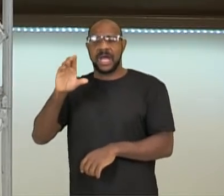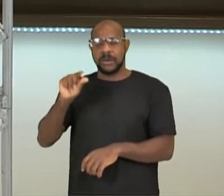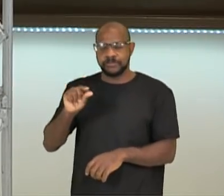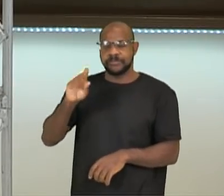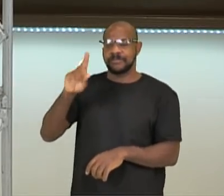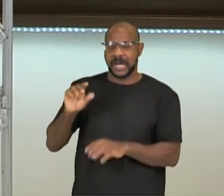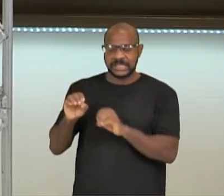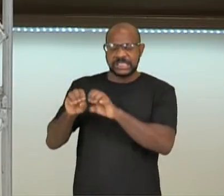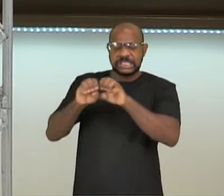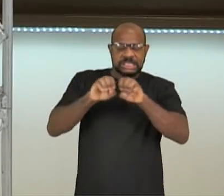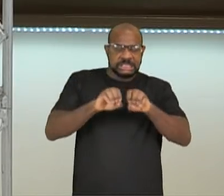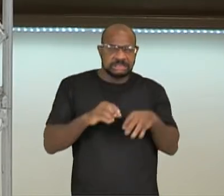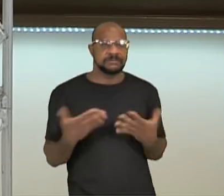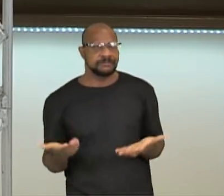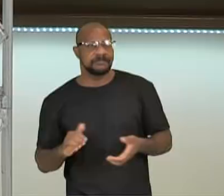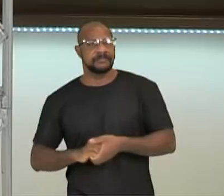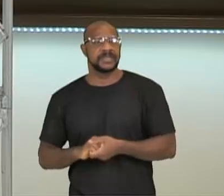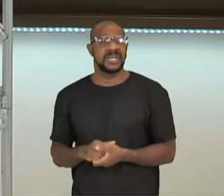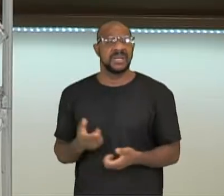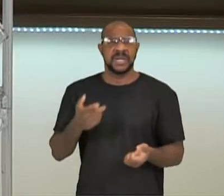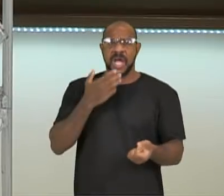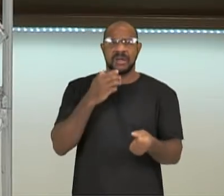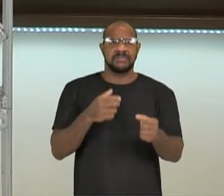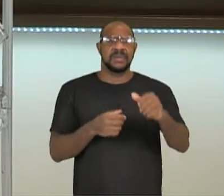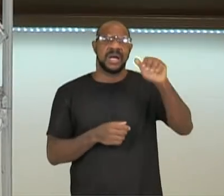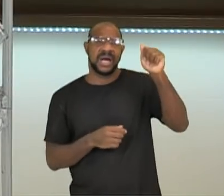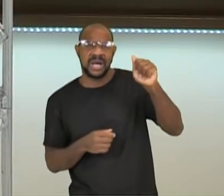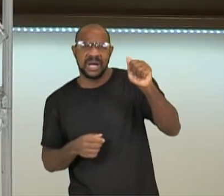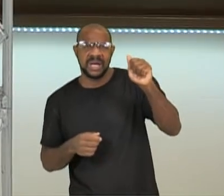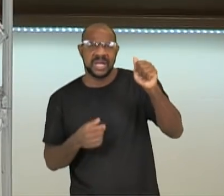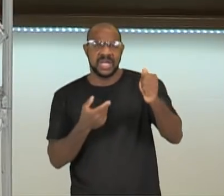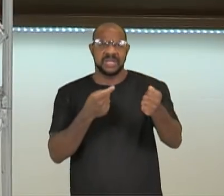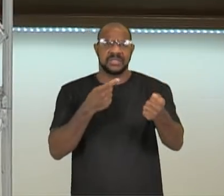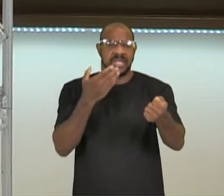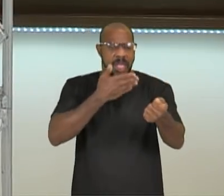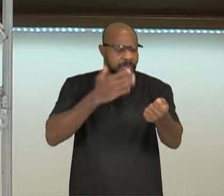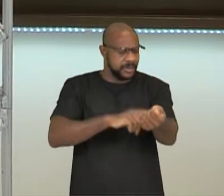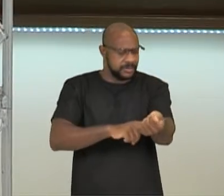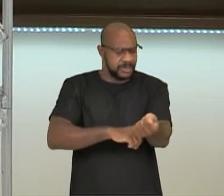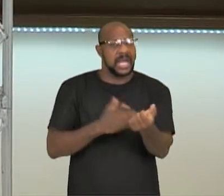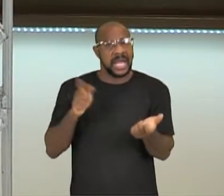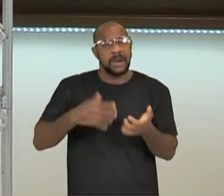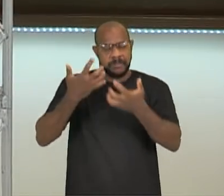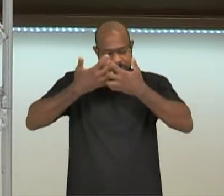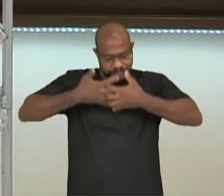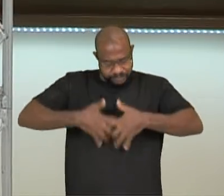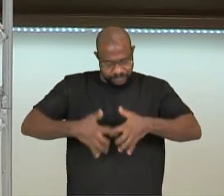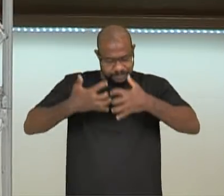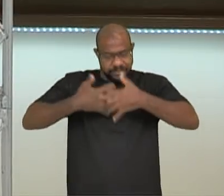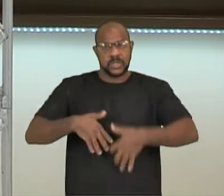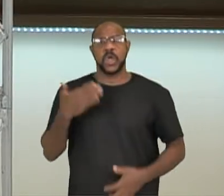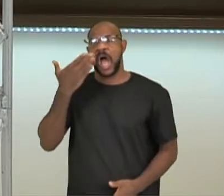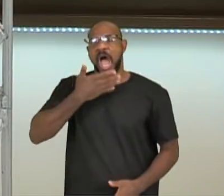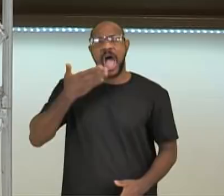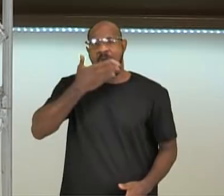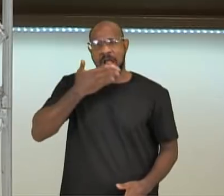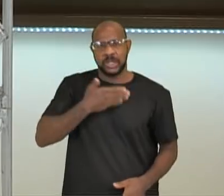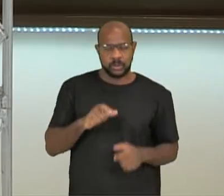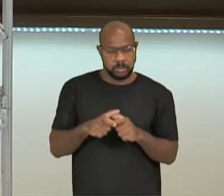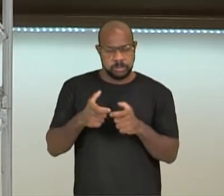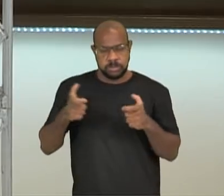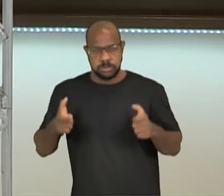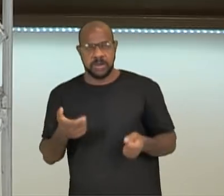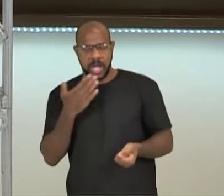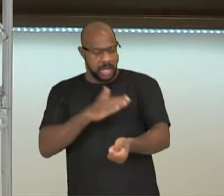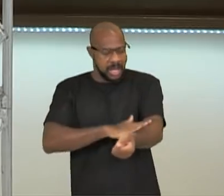pulmões. Mas olha só, diabetes, um problema relacionado, né, ao metabolismo ali da glicose, do açúcar, tá? Que